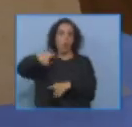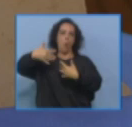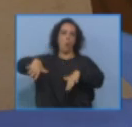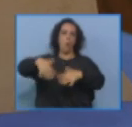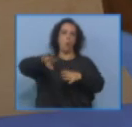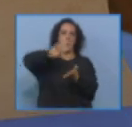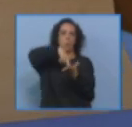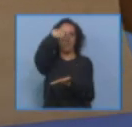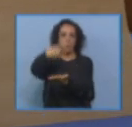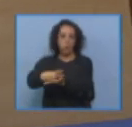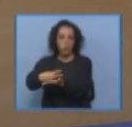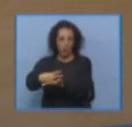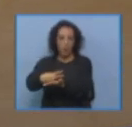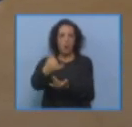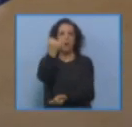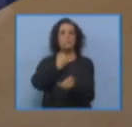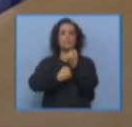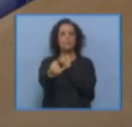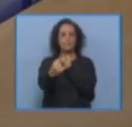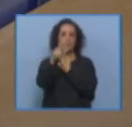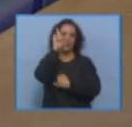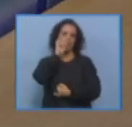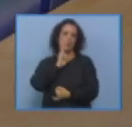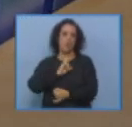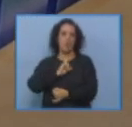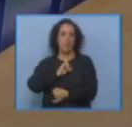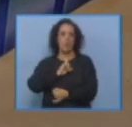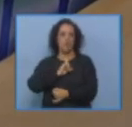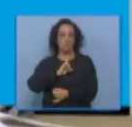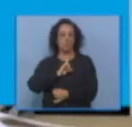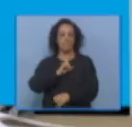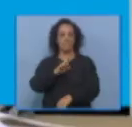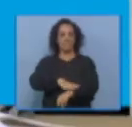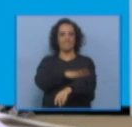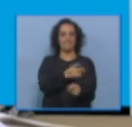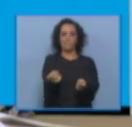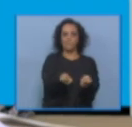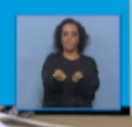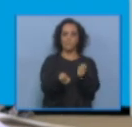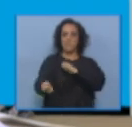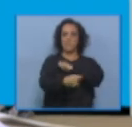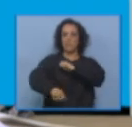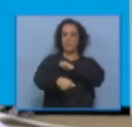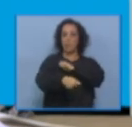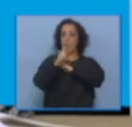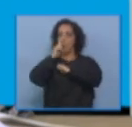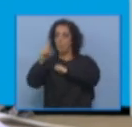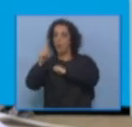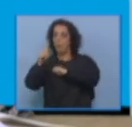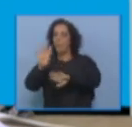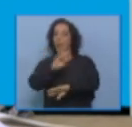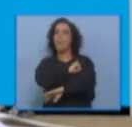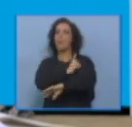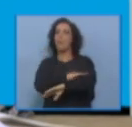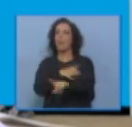cai, há uma nova mulher aos comandos da CDU, nasceu na Alemanha, mas que não tem o poder